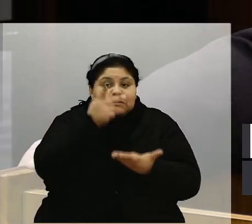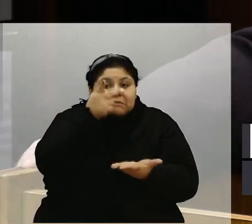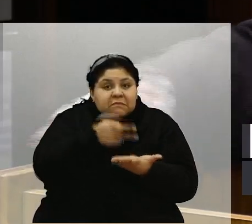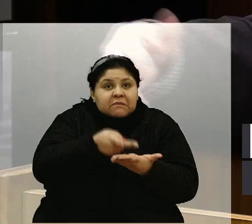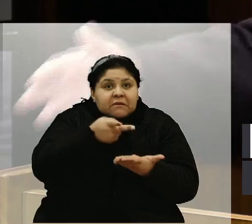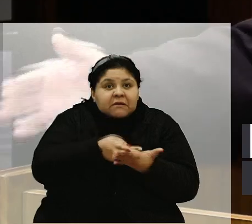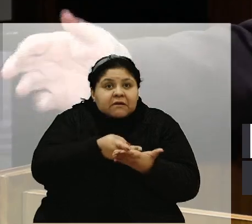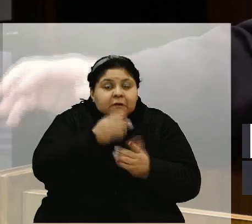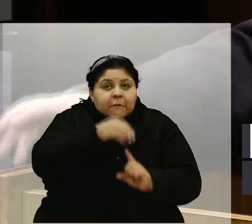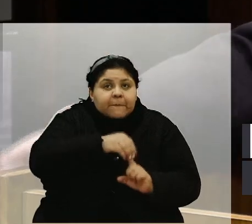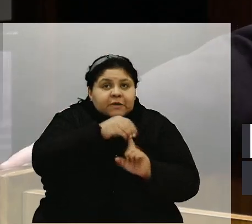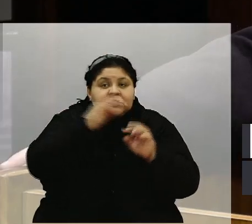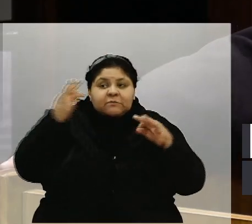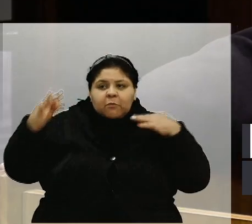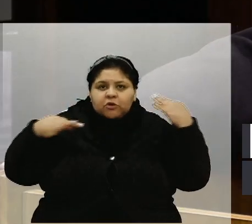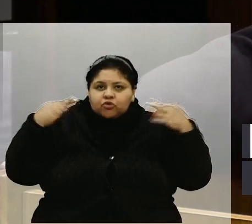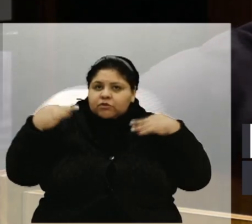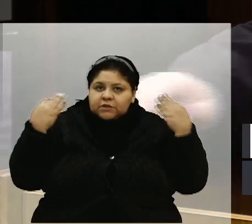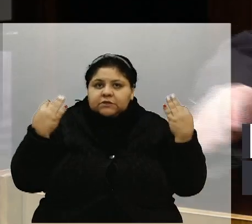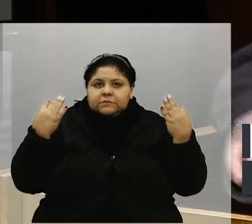turismo, ou também o turismo.